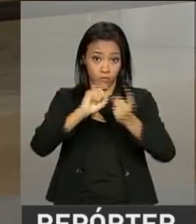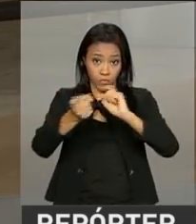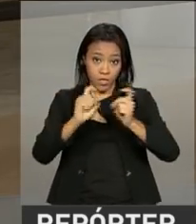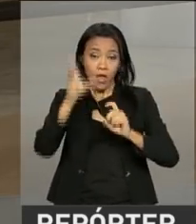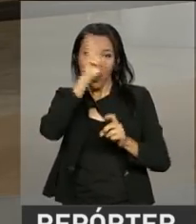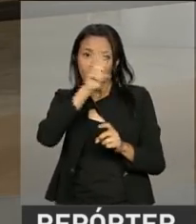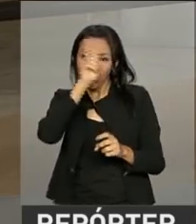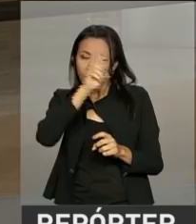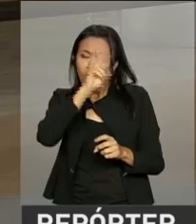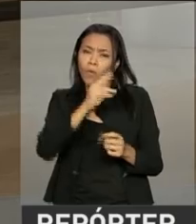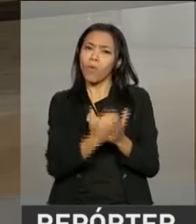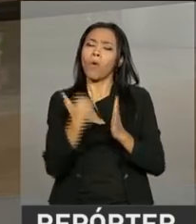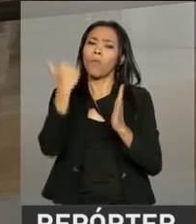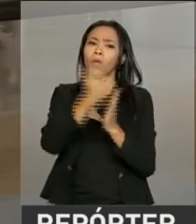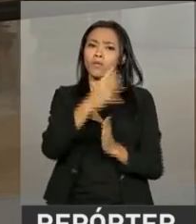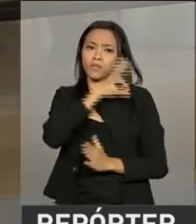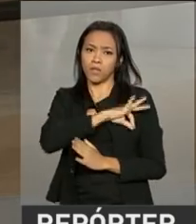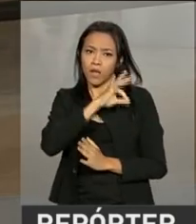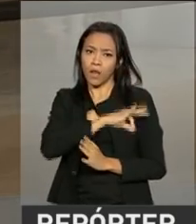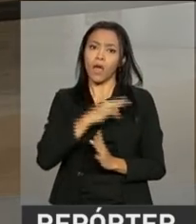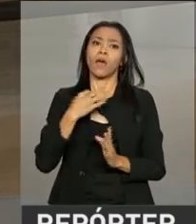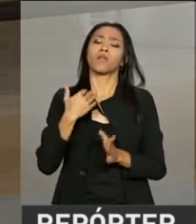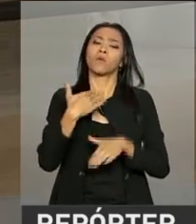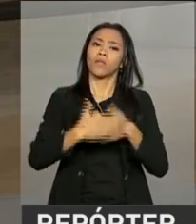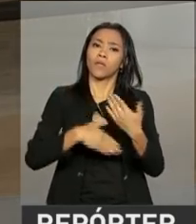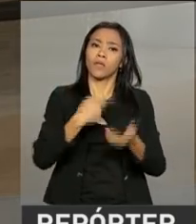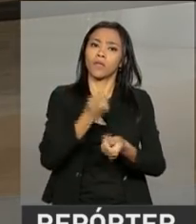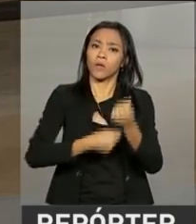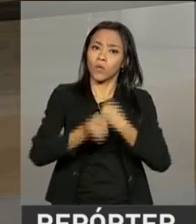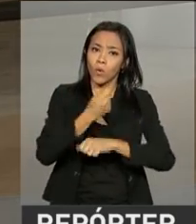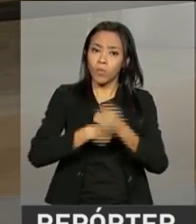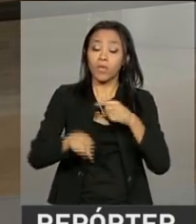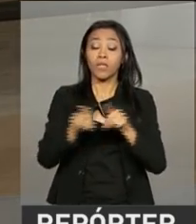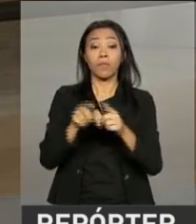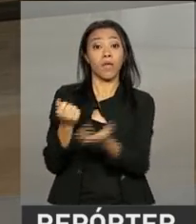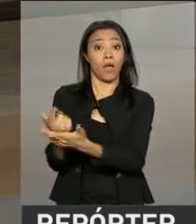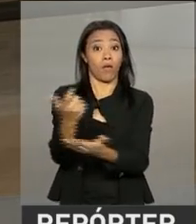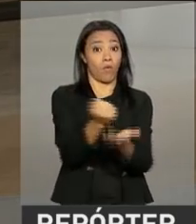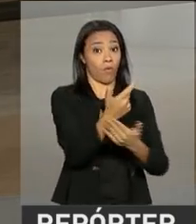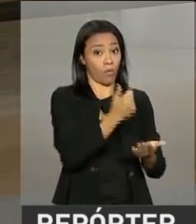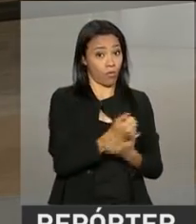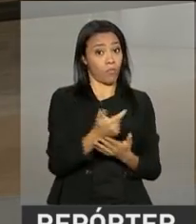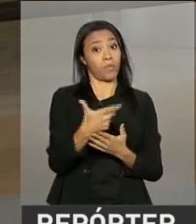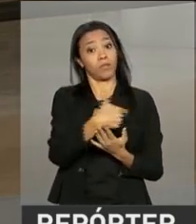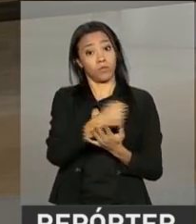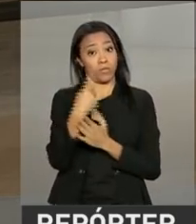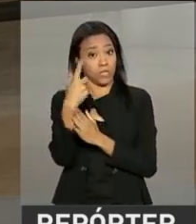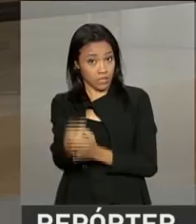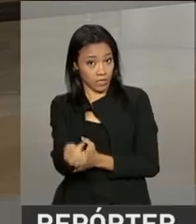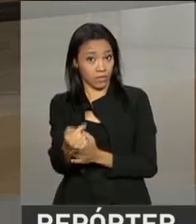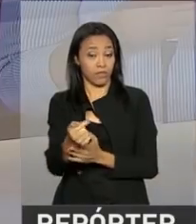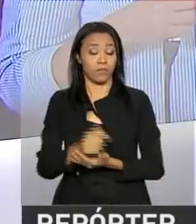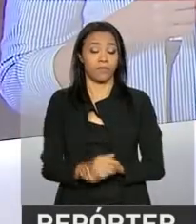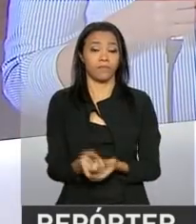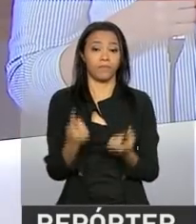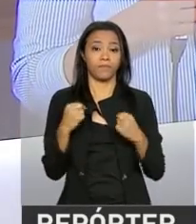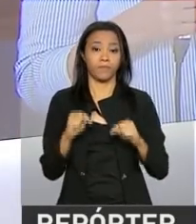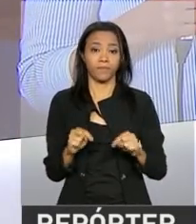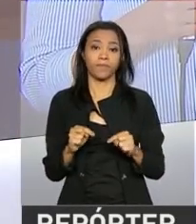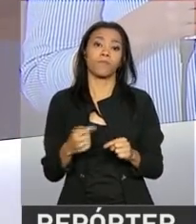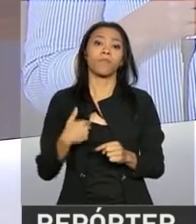aumento do salário mínimo no crescimento da economia e no crescimento do consumo no Brasil para 2017 Malu